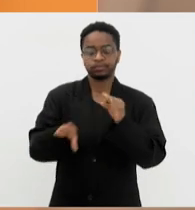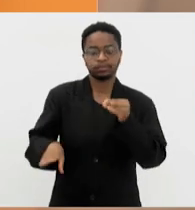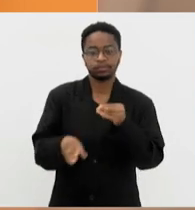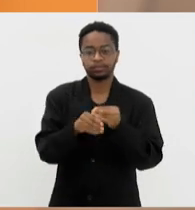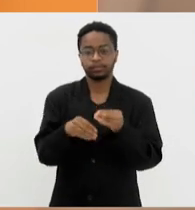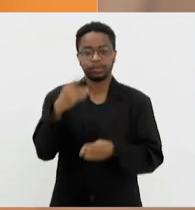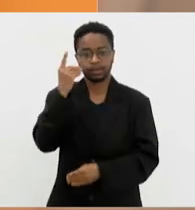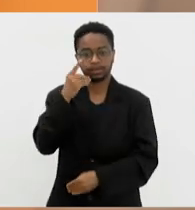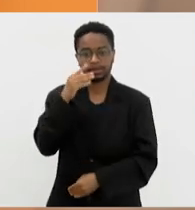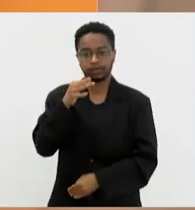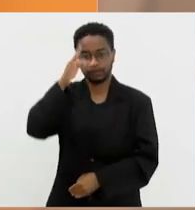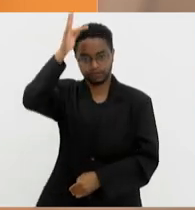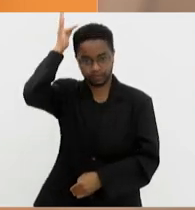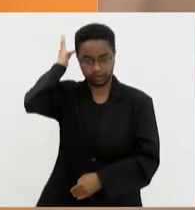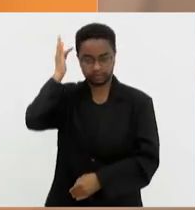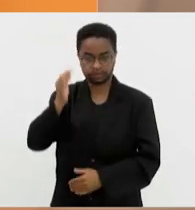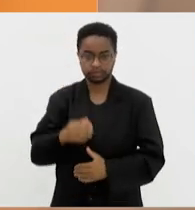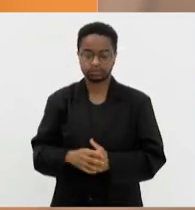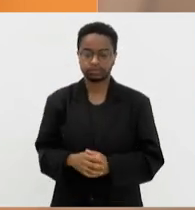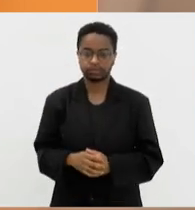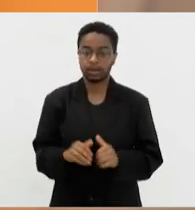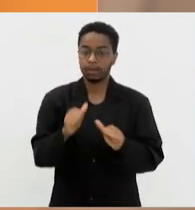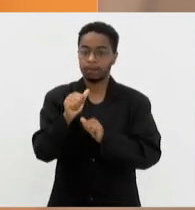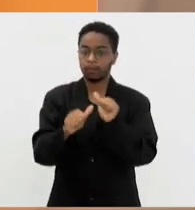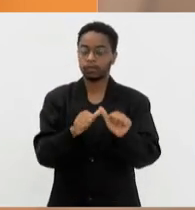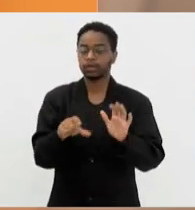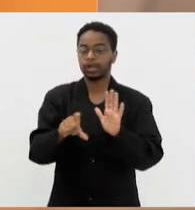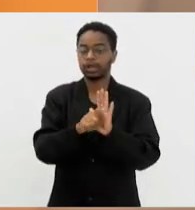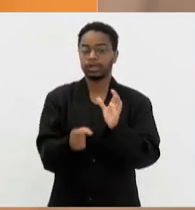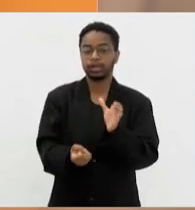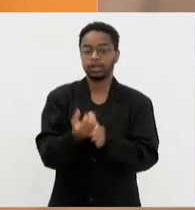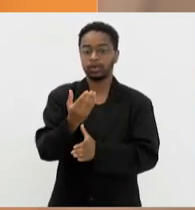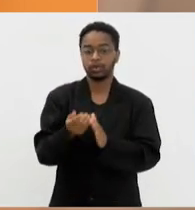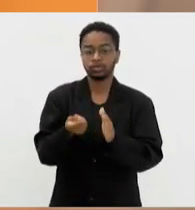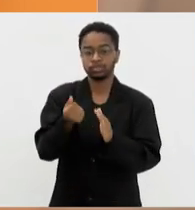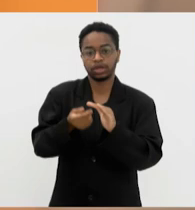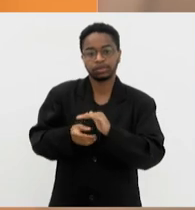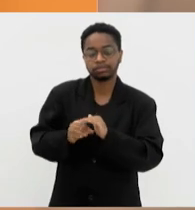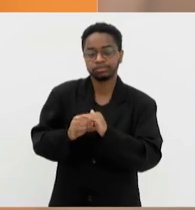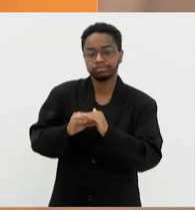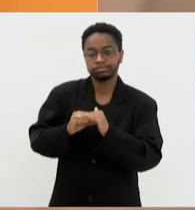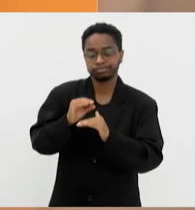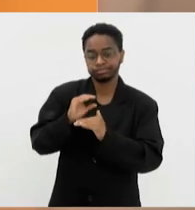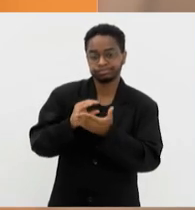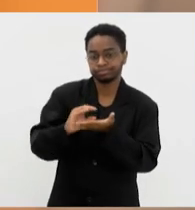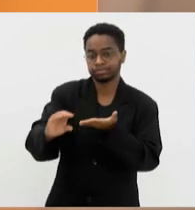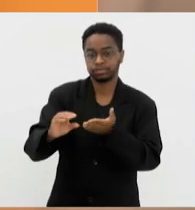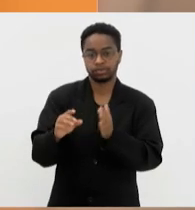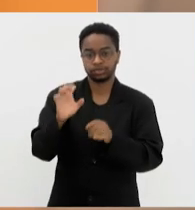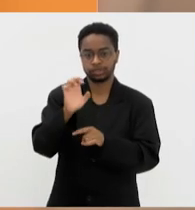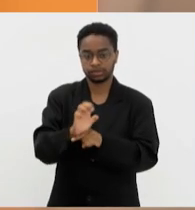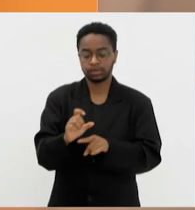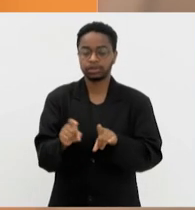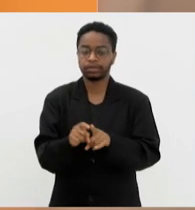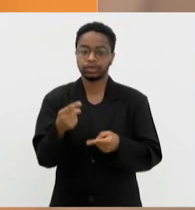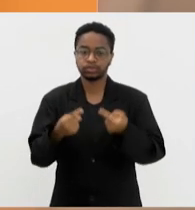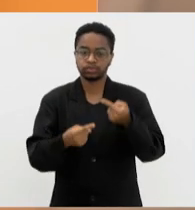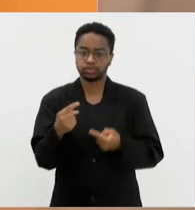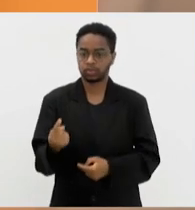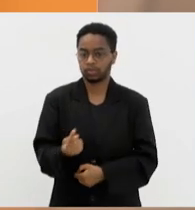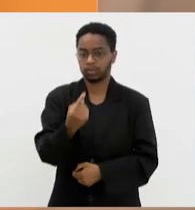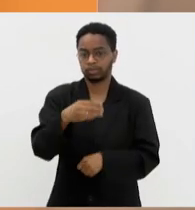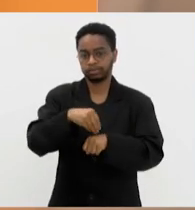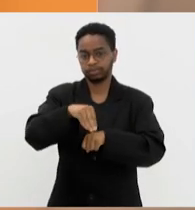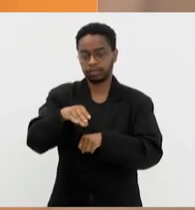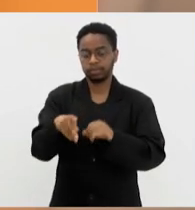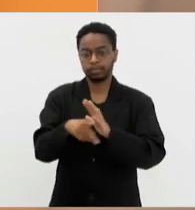do deputado Fred Pacheco, que altera a lei que criou o Fundo Soberano do Estado. Também em discussão única,